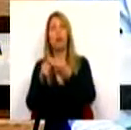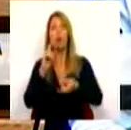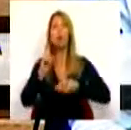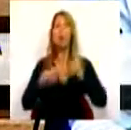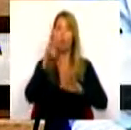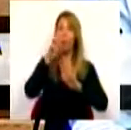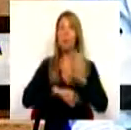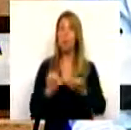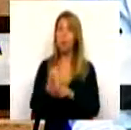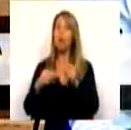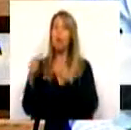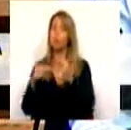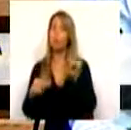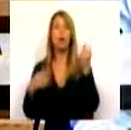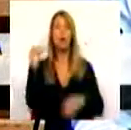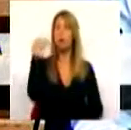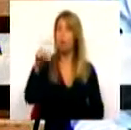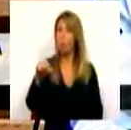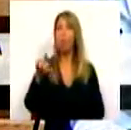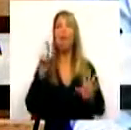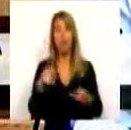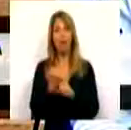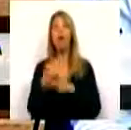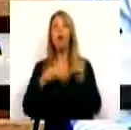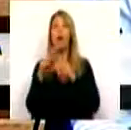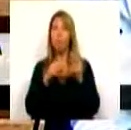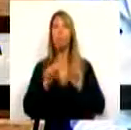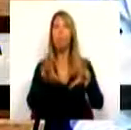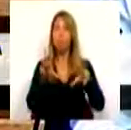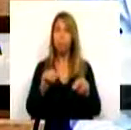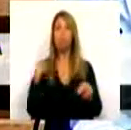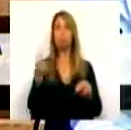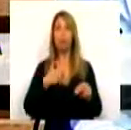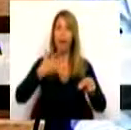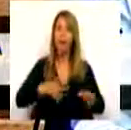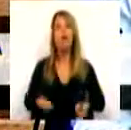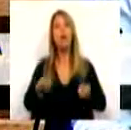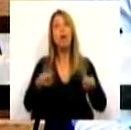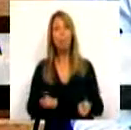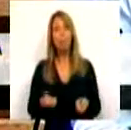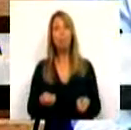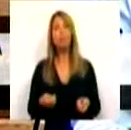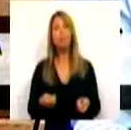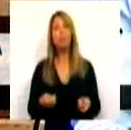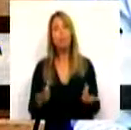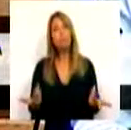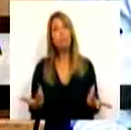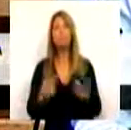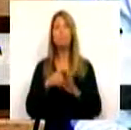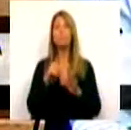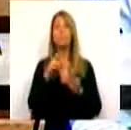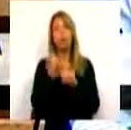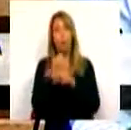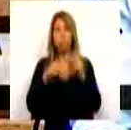os regulamentos da construção. Não, é na reabilitação que temos que apostar e, por isso, a reabilitar deve ser uma regra e também as